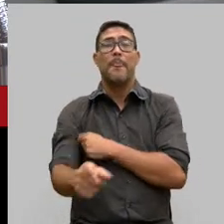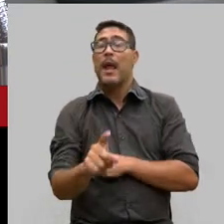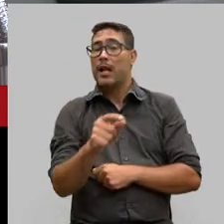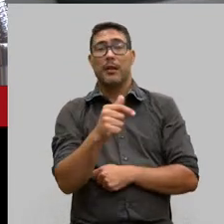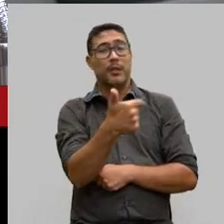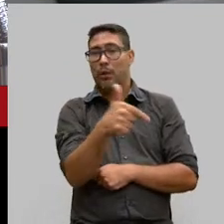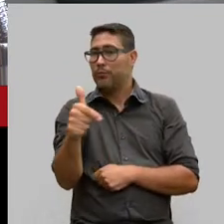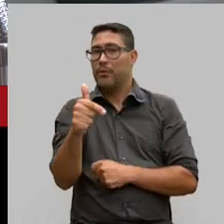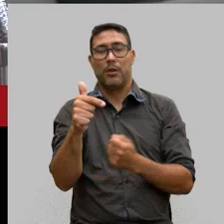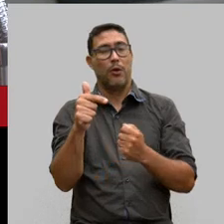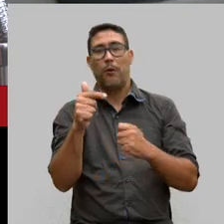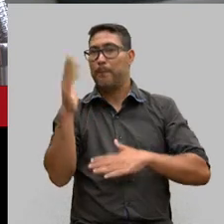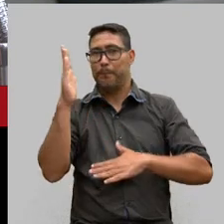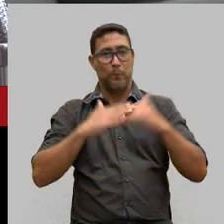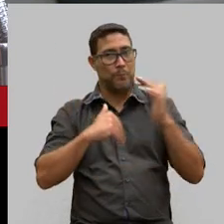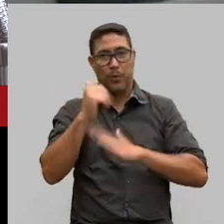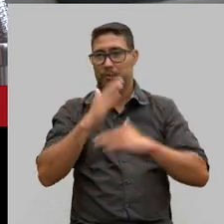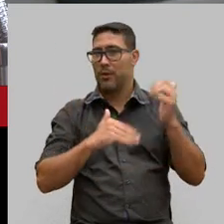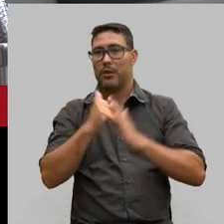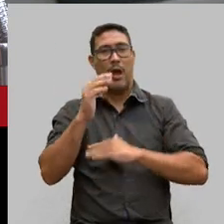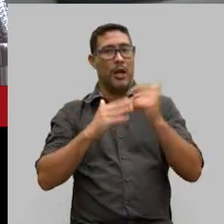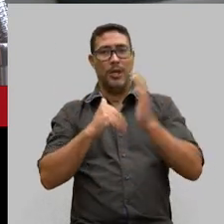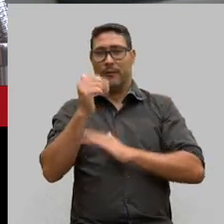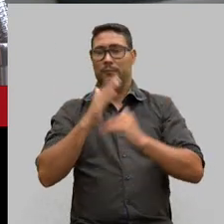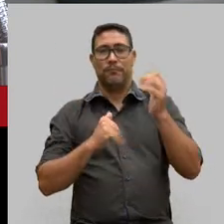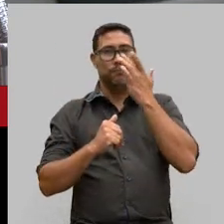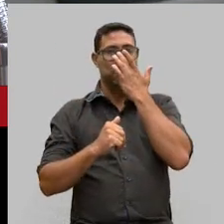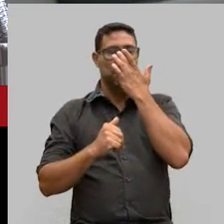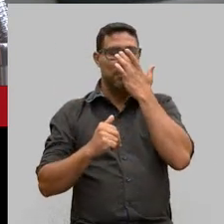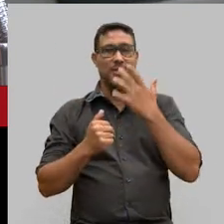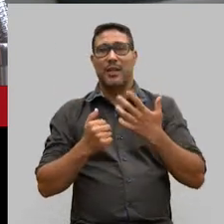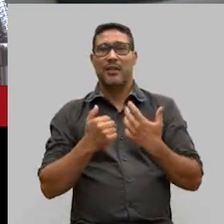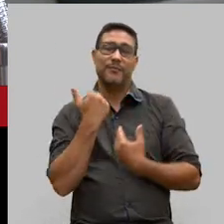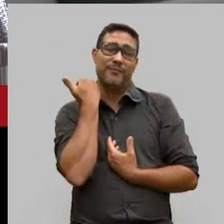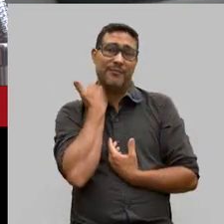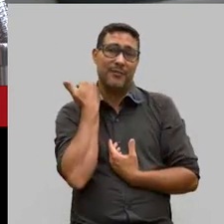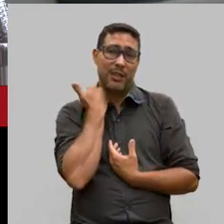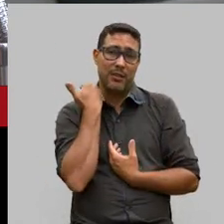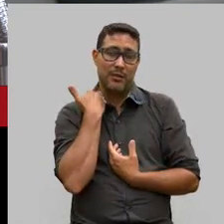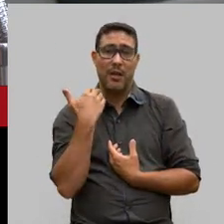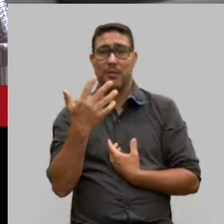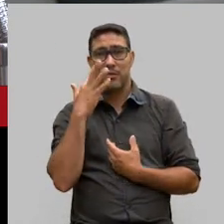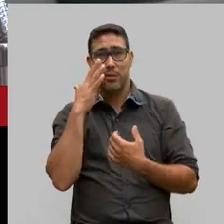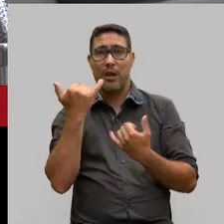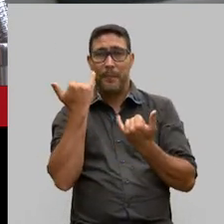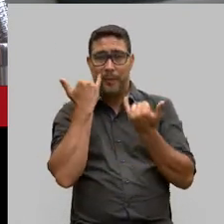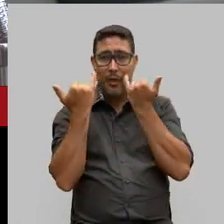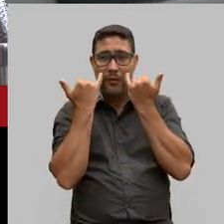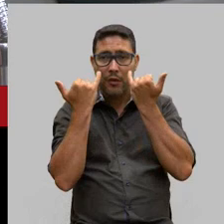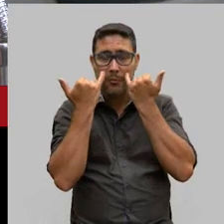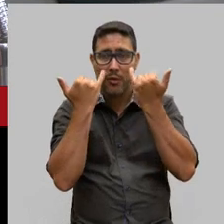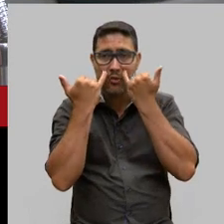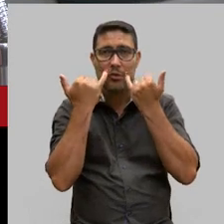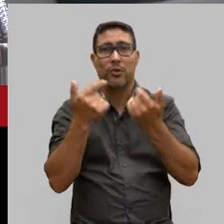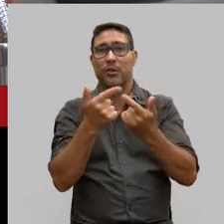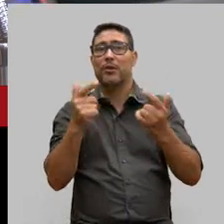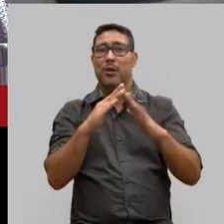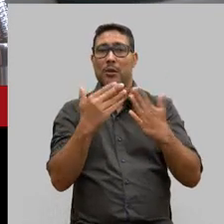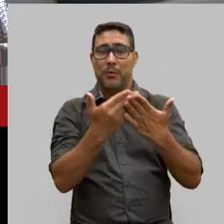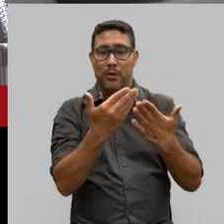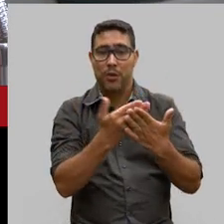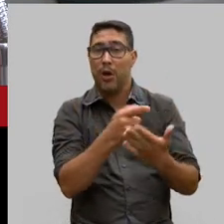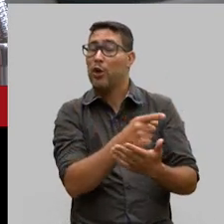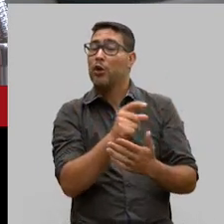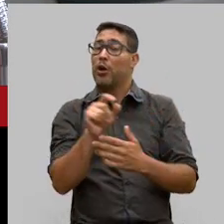profissionais que chega gente eu cansei de dar informações pra escola Oi que ó ele é